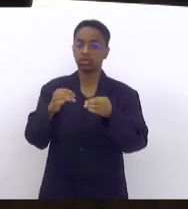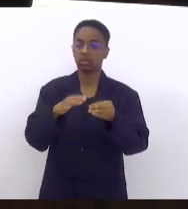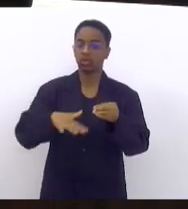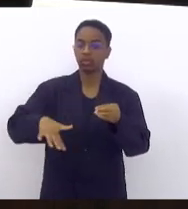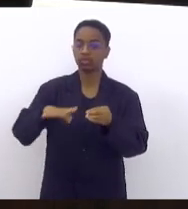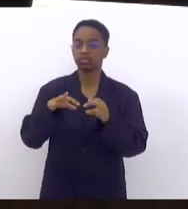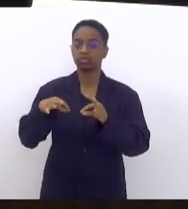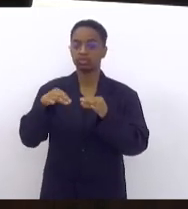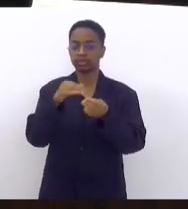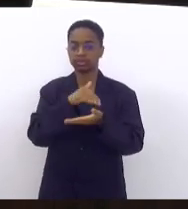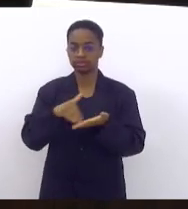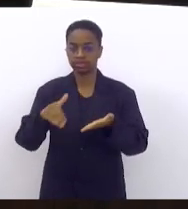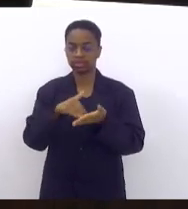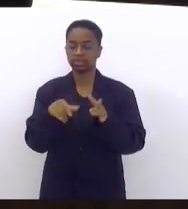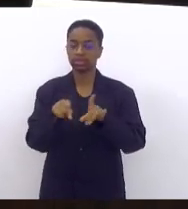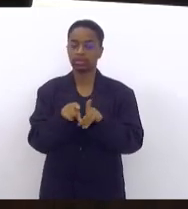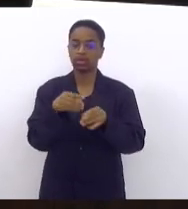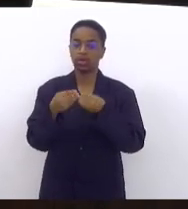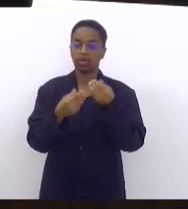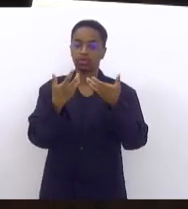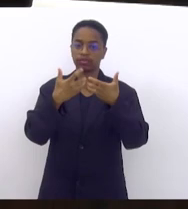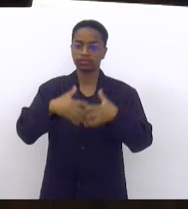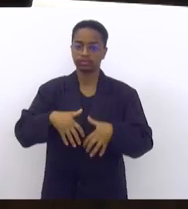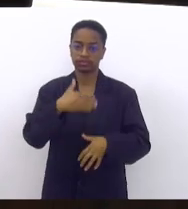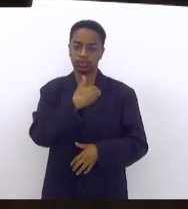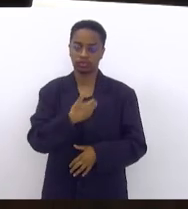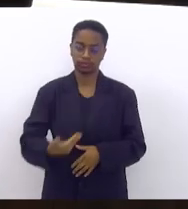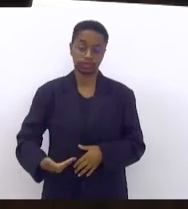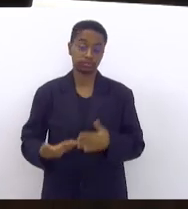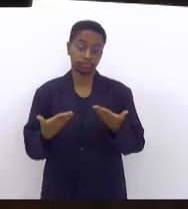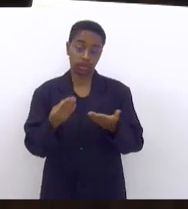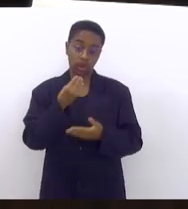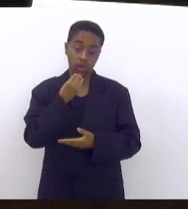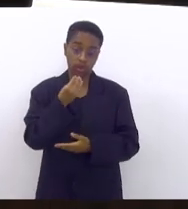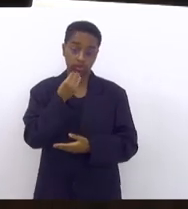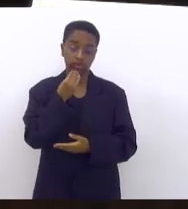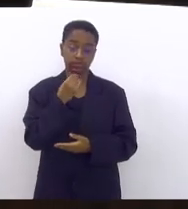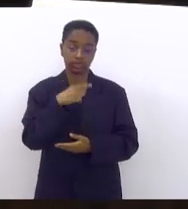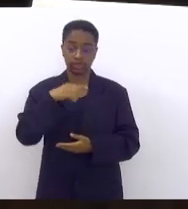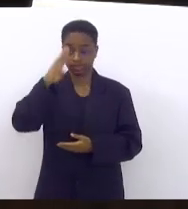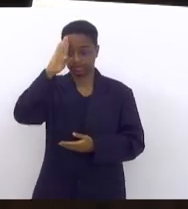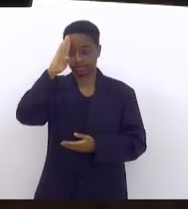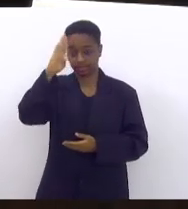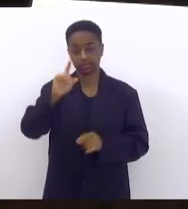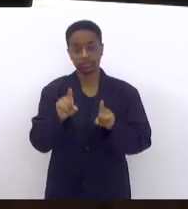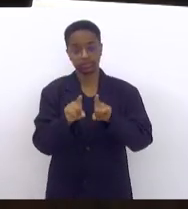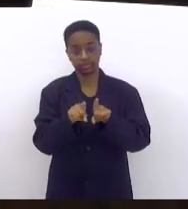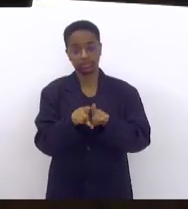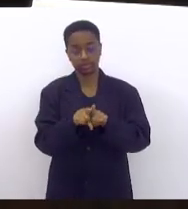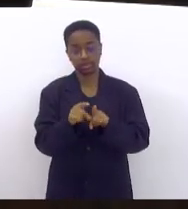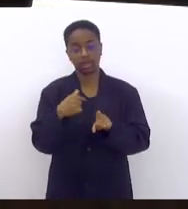todas as secretarias, todo o funcionamento do governo. Então, obviamente, a prioridade, sim,